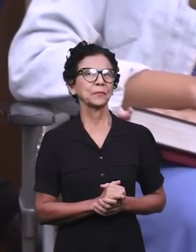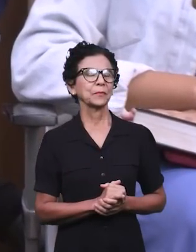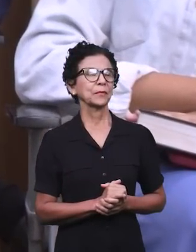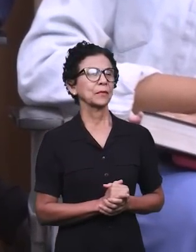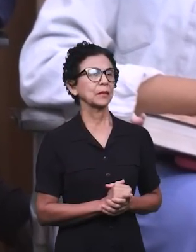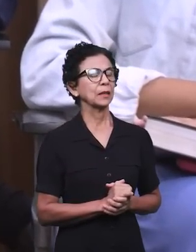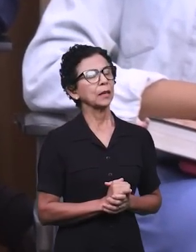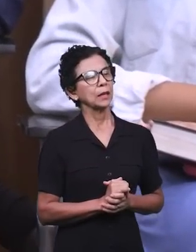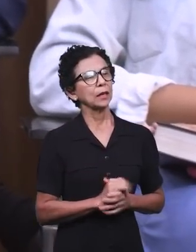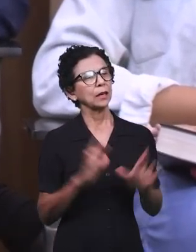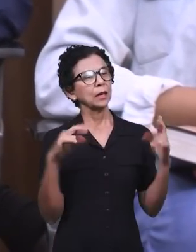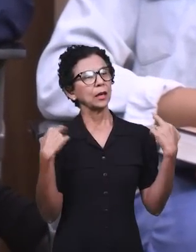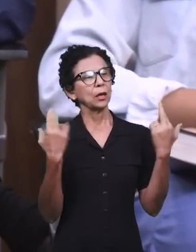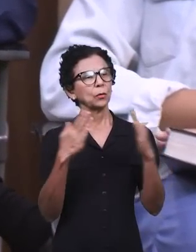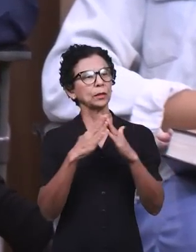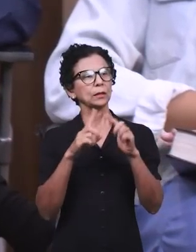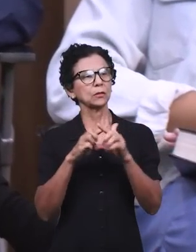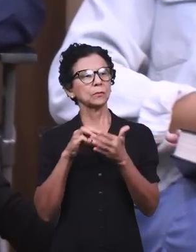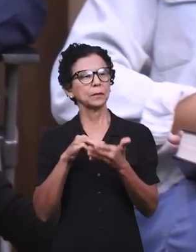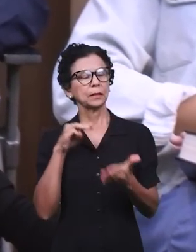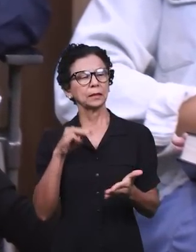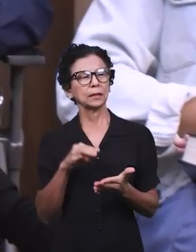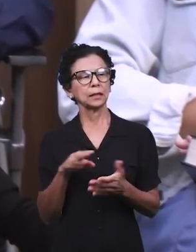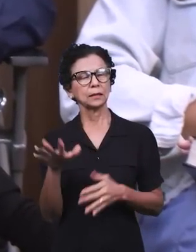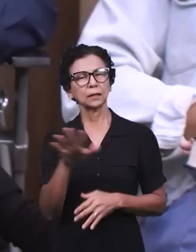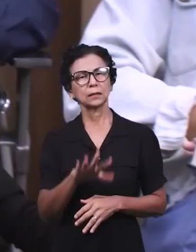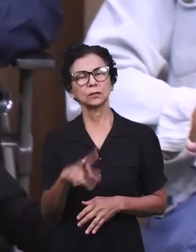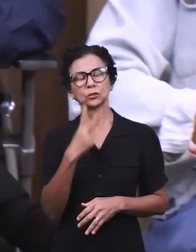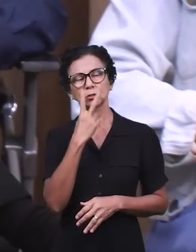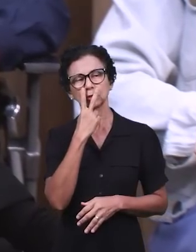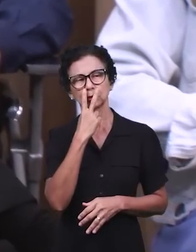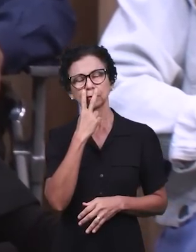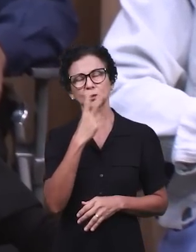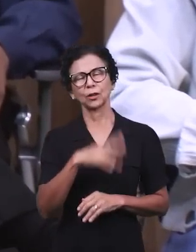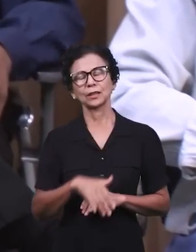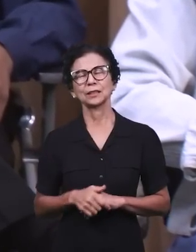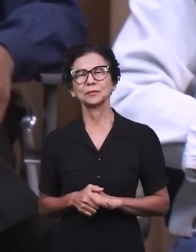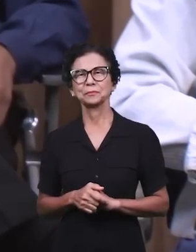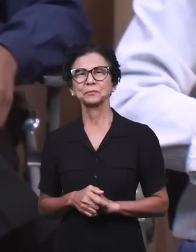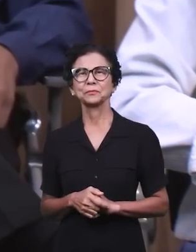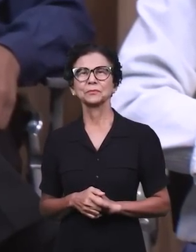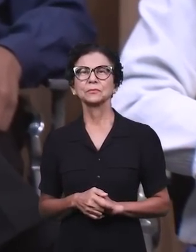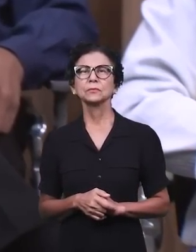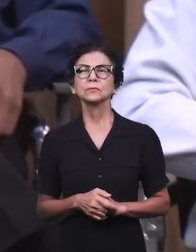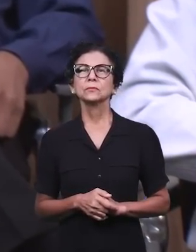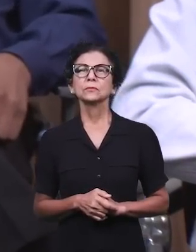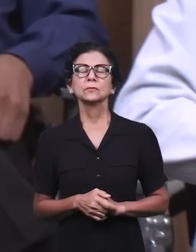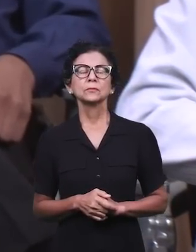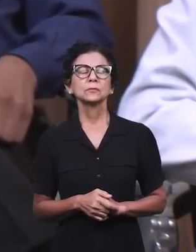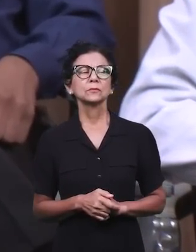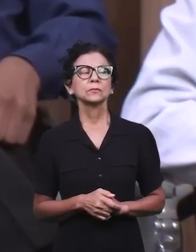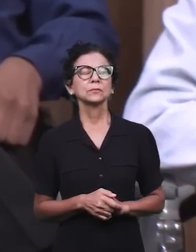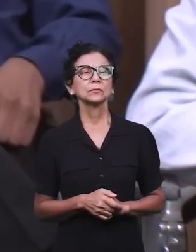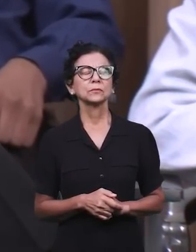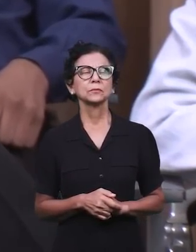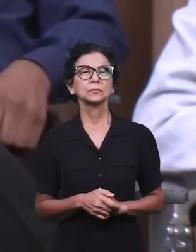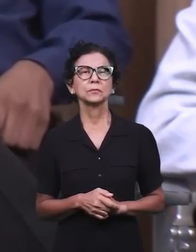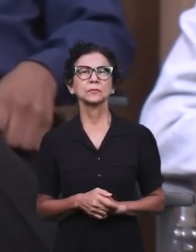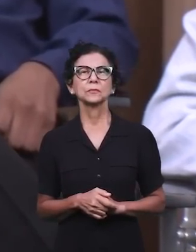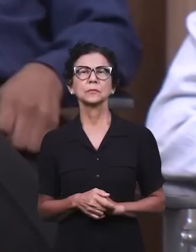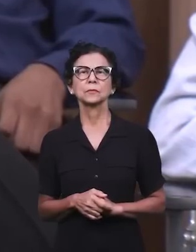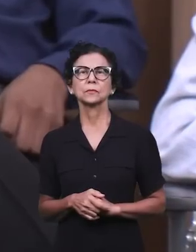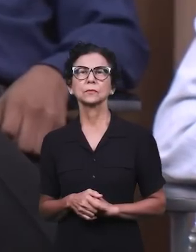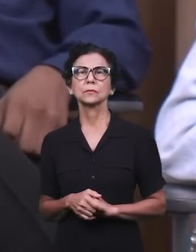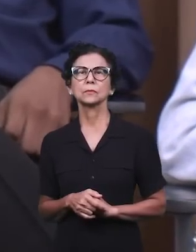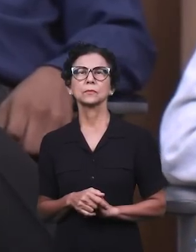eu sou da Igreja de Santo Antônio I, do Ministério do Pastor Valdeci. E a minha pergunta é, qual é a posição que o jovem servo